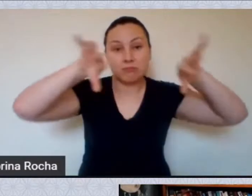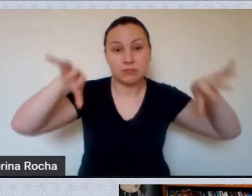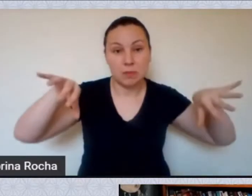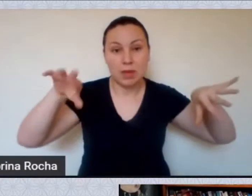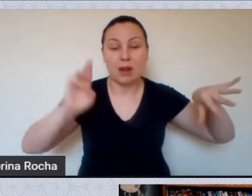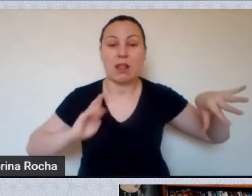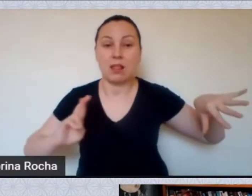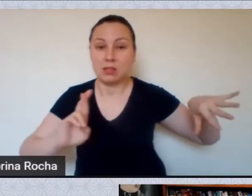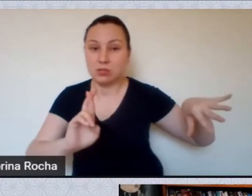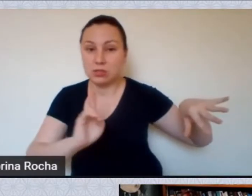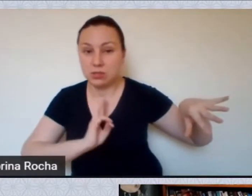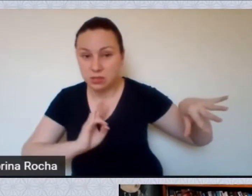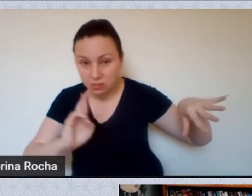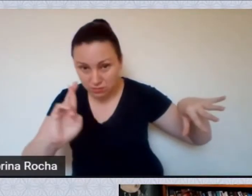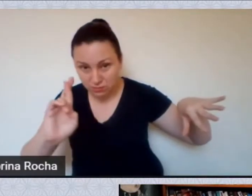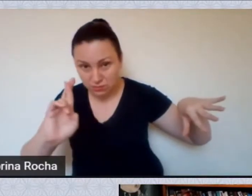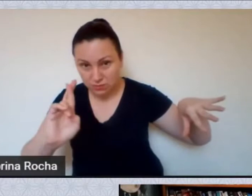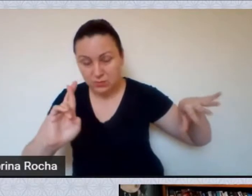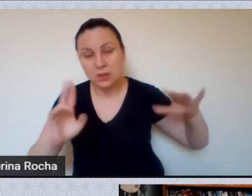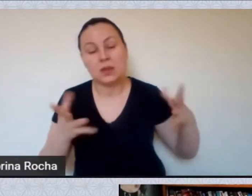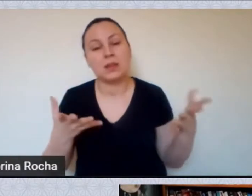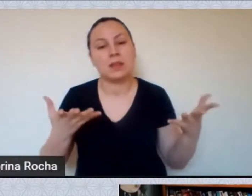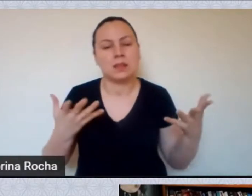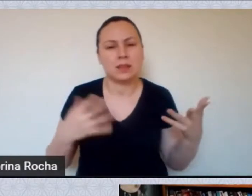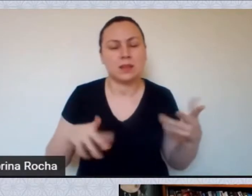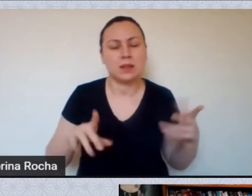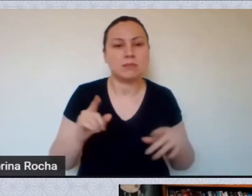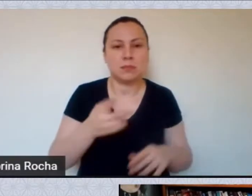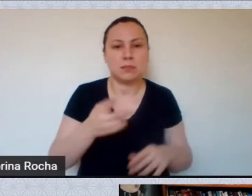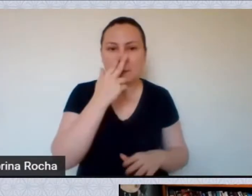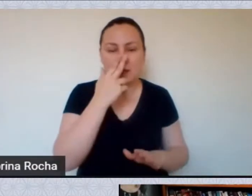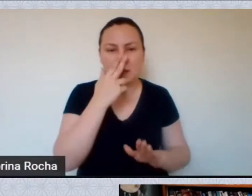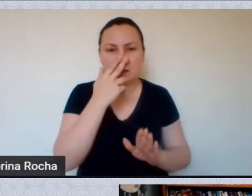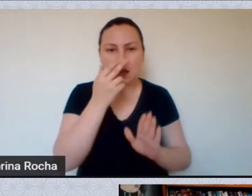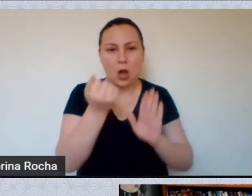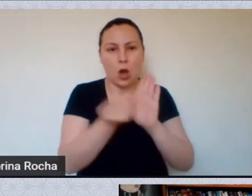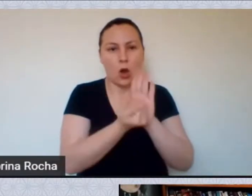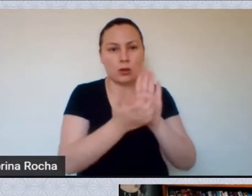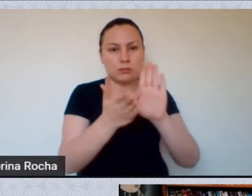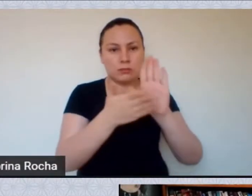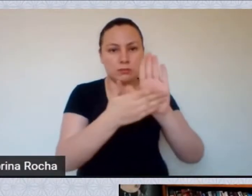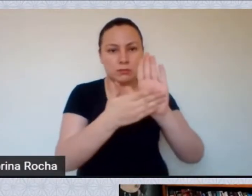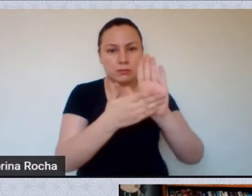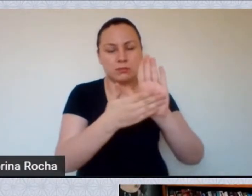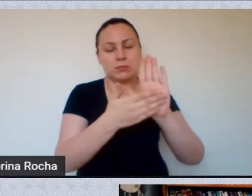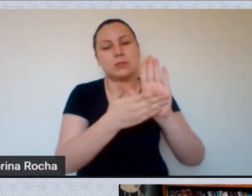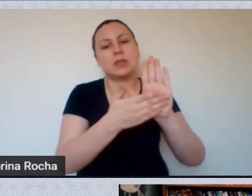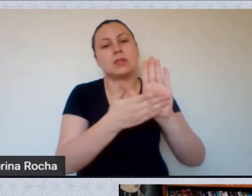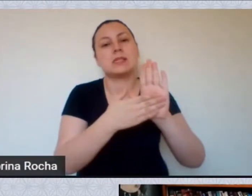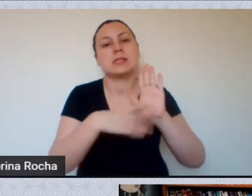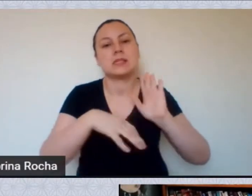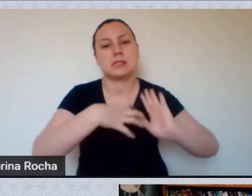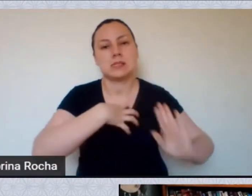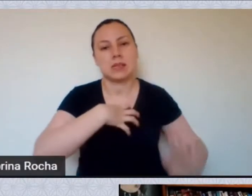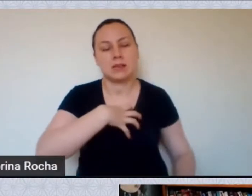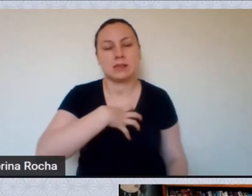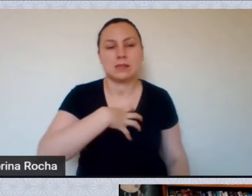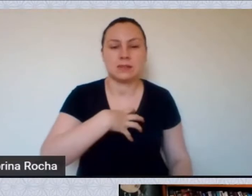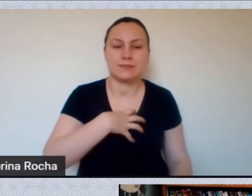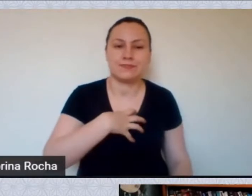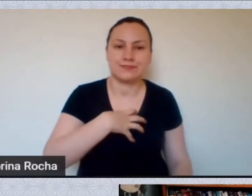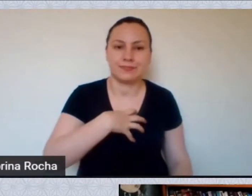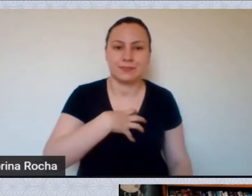assim, né, o branding, o rótulo que a gente coloca na ciência e, injustamente, em todos